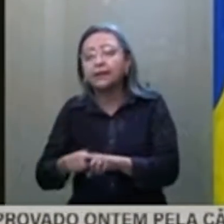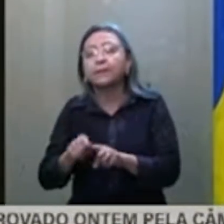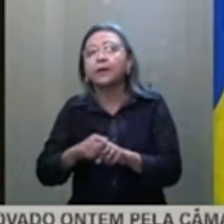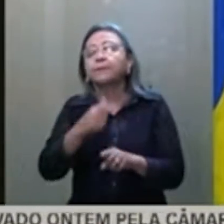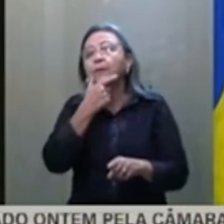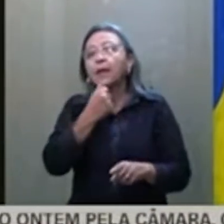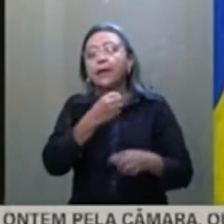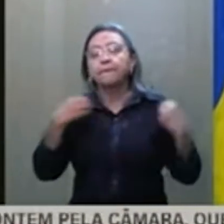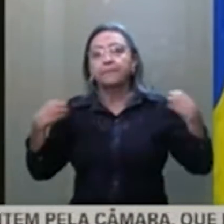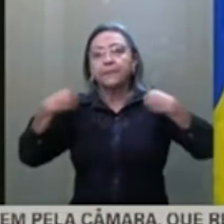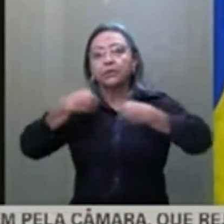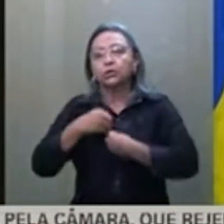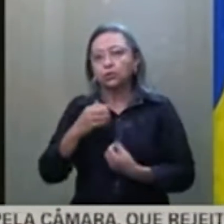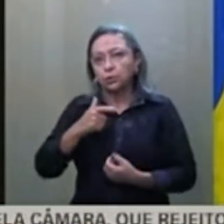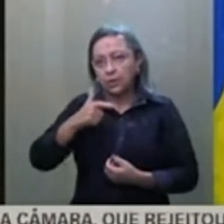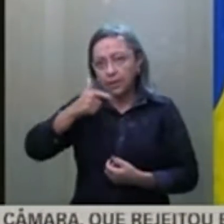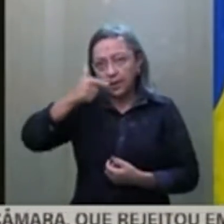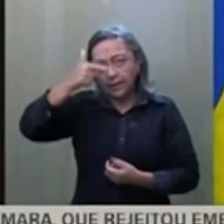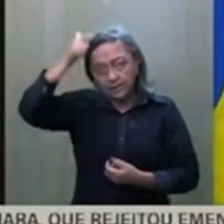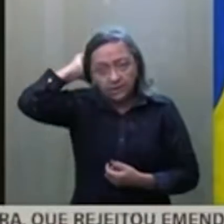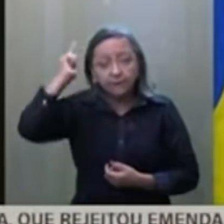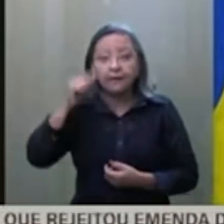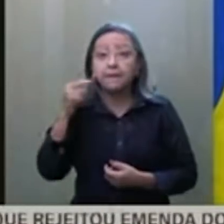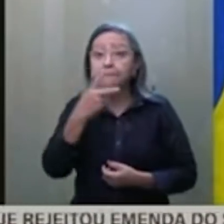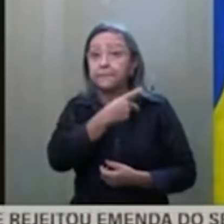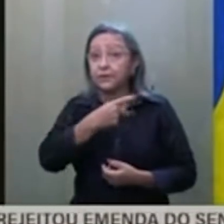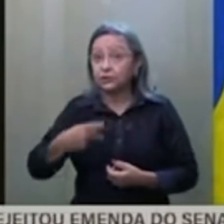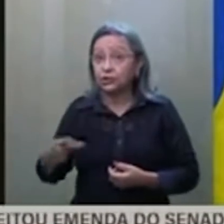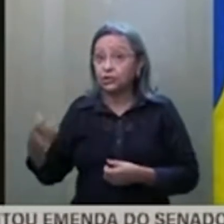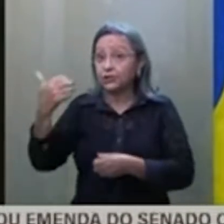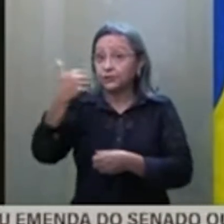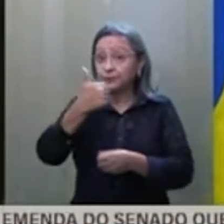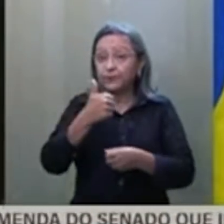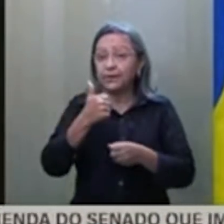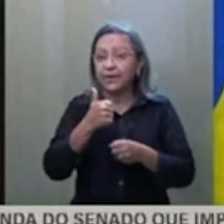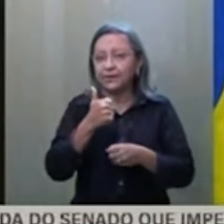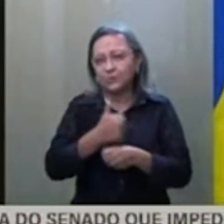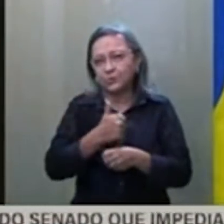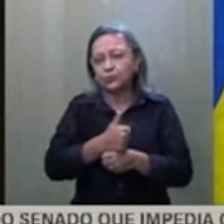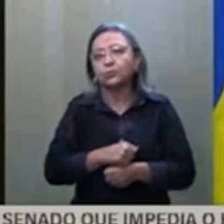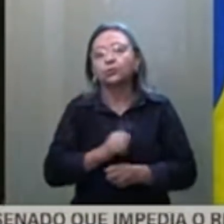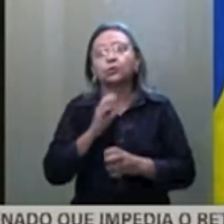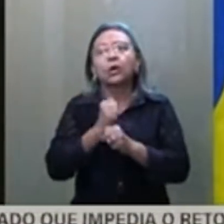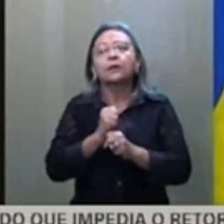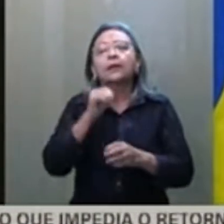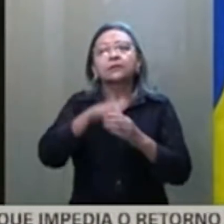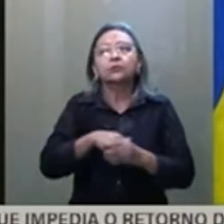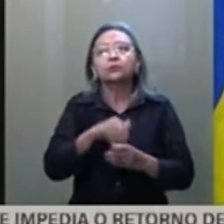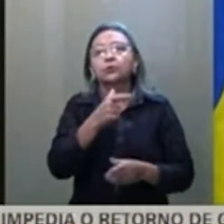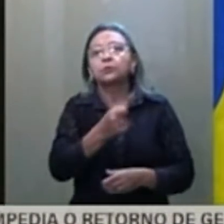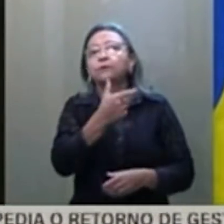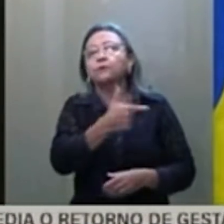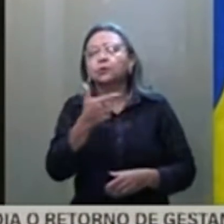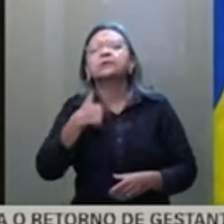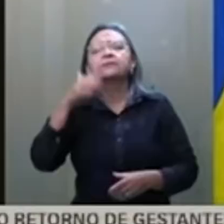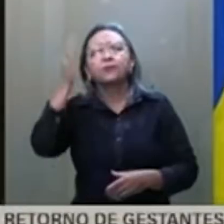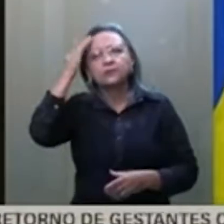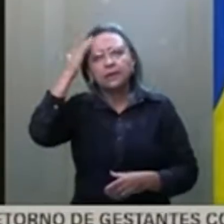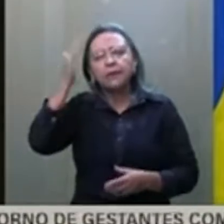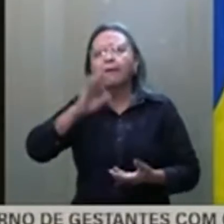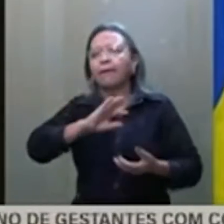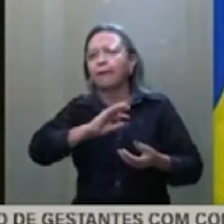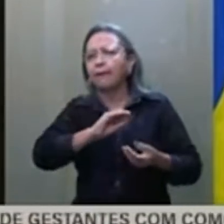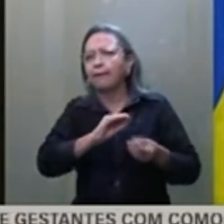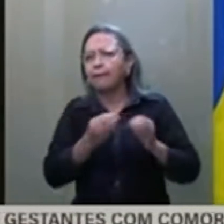de Moraes que vai presidir durante as eleições de 2022 saberão enquadrar as tentativas